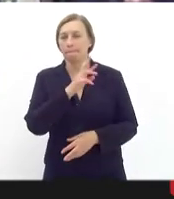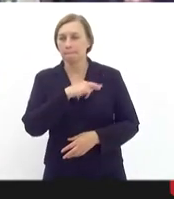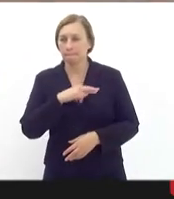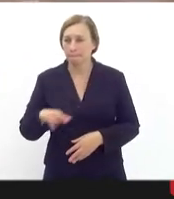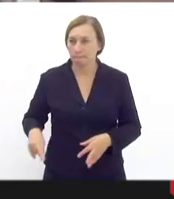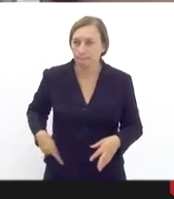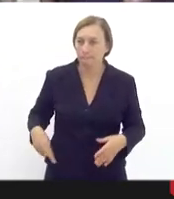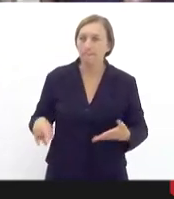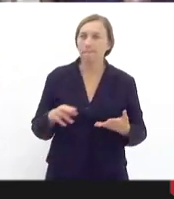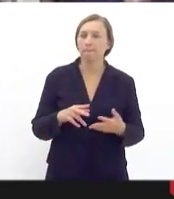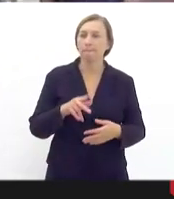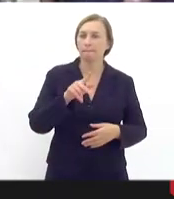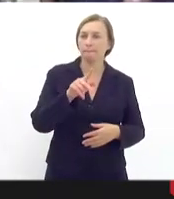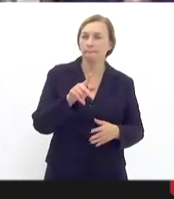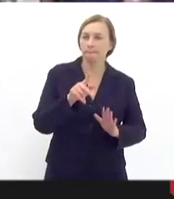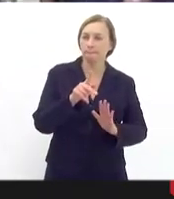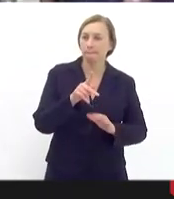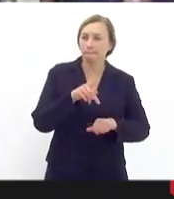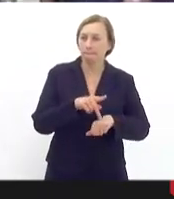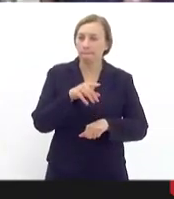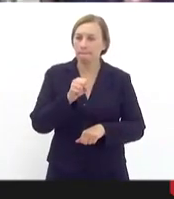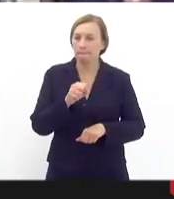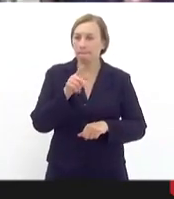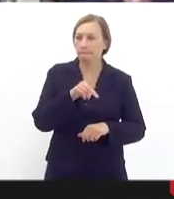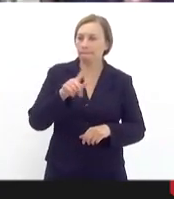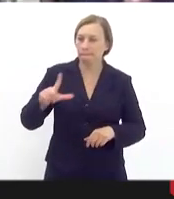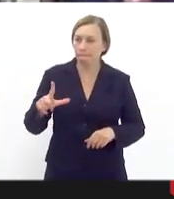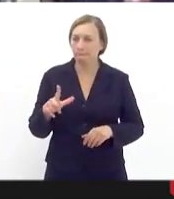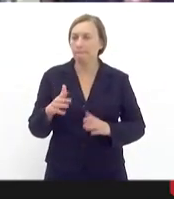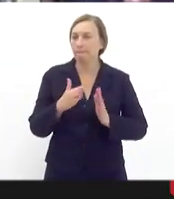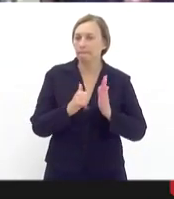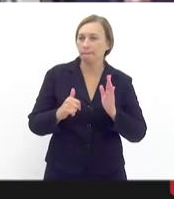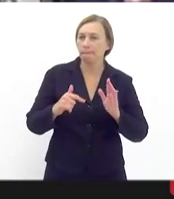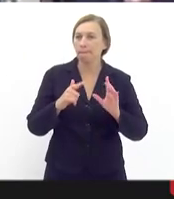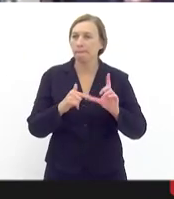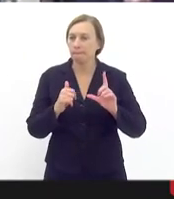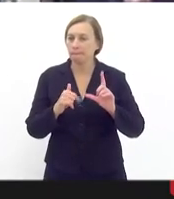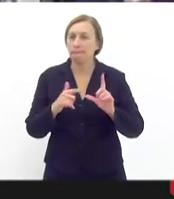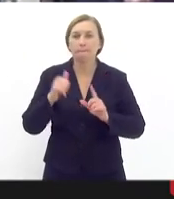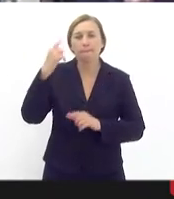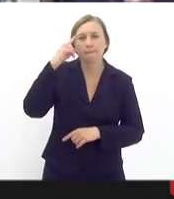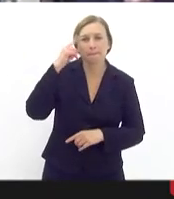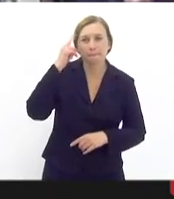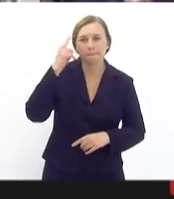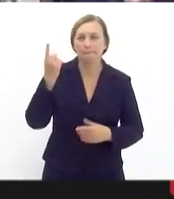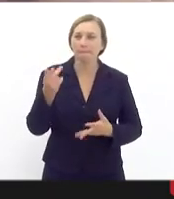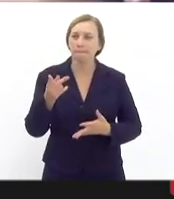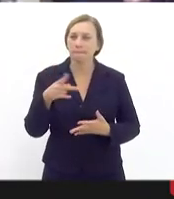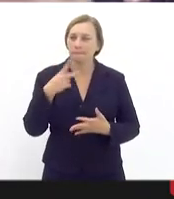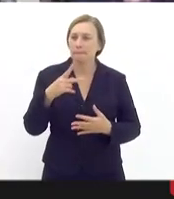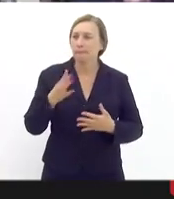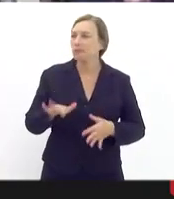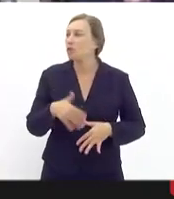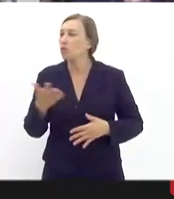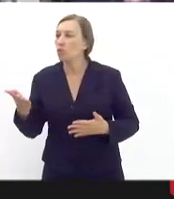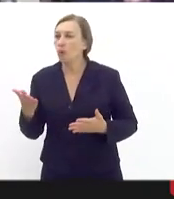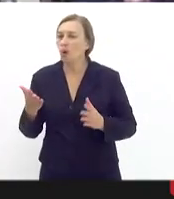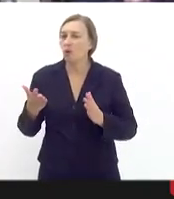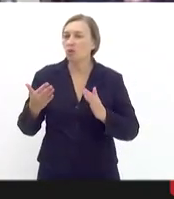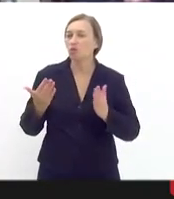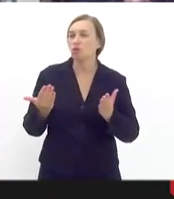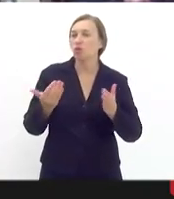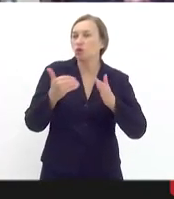para pós-PL, tirar da letra, é pensar e explicitar quais são os valores